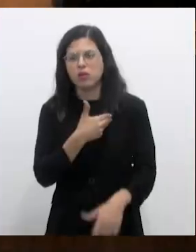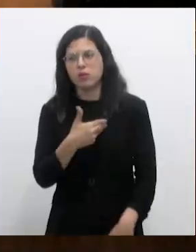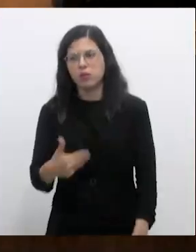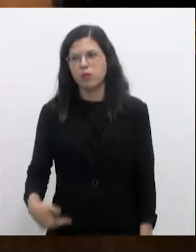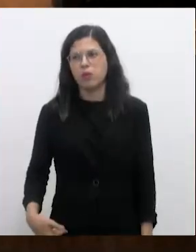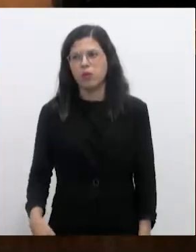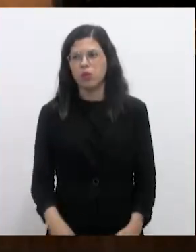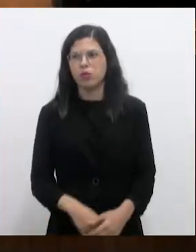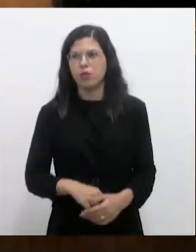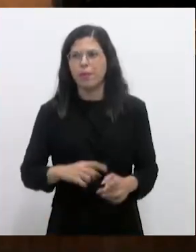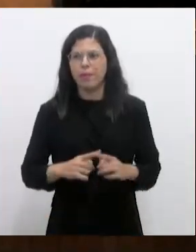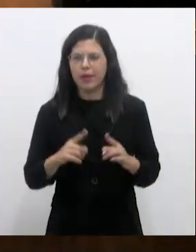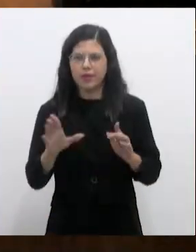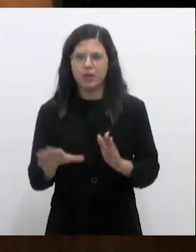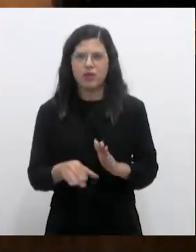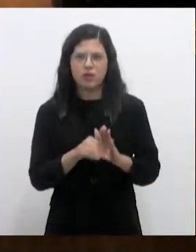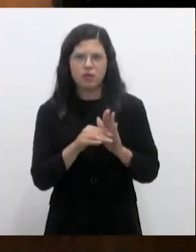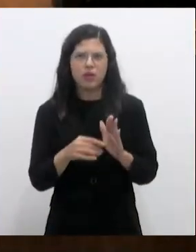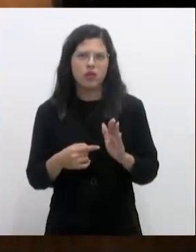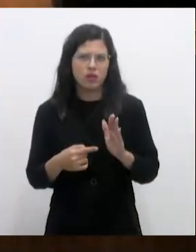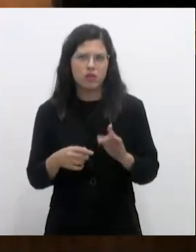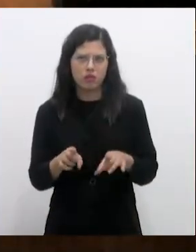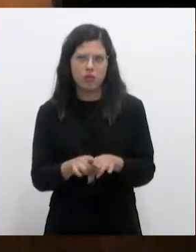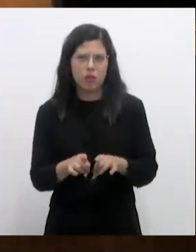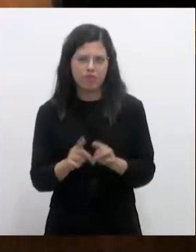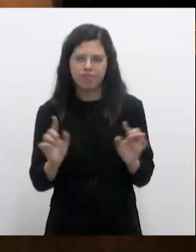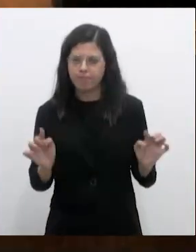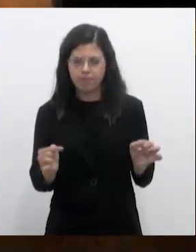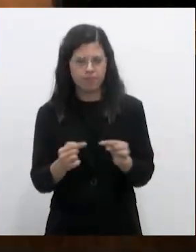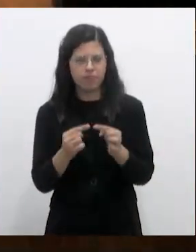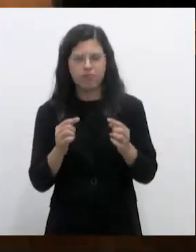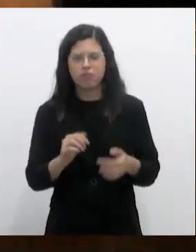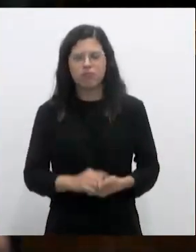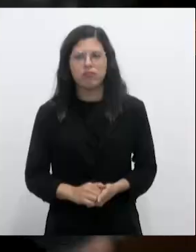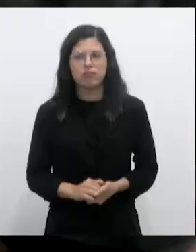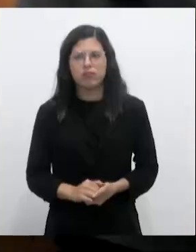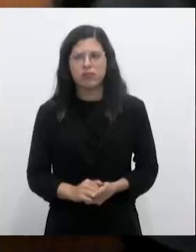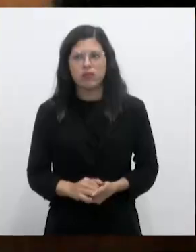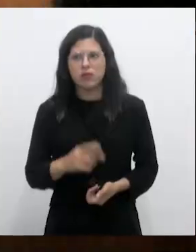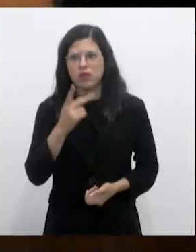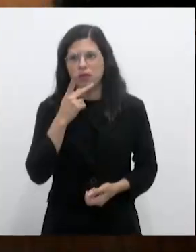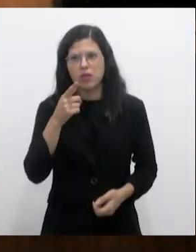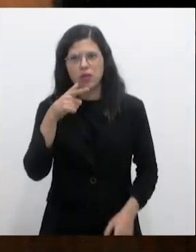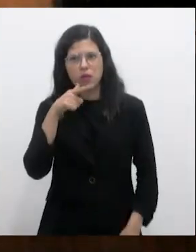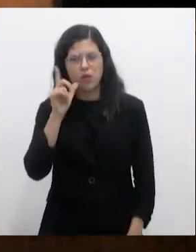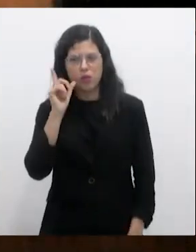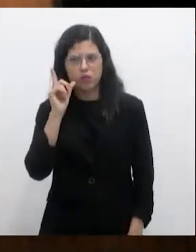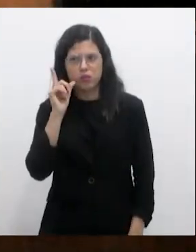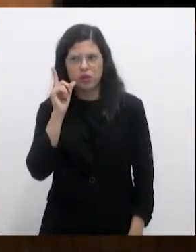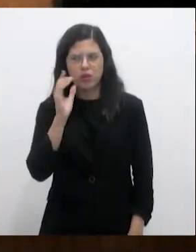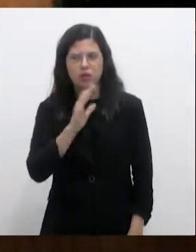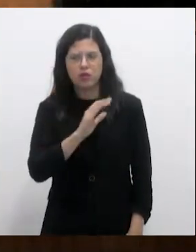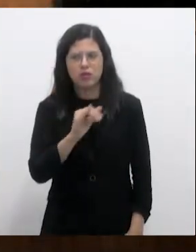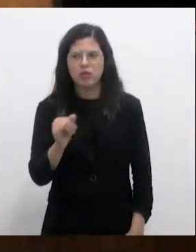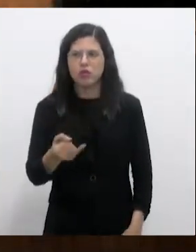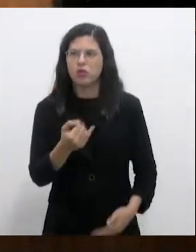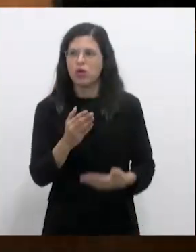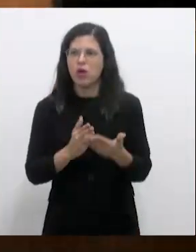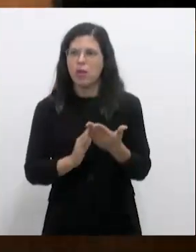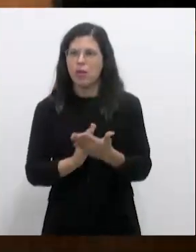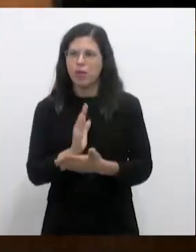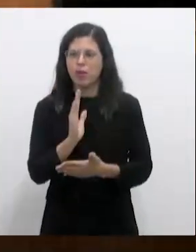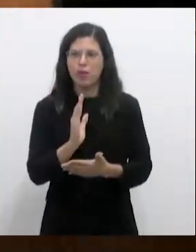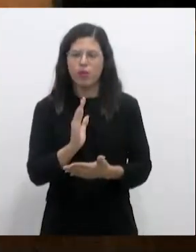públicos, mas as emendas apontam nesse sentido. E dizer, presidente, que ontem a CCJ